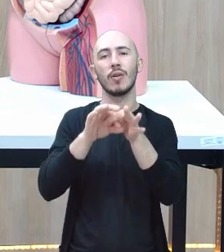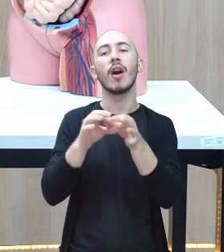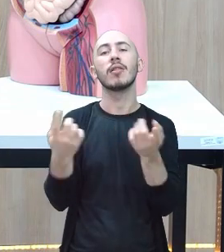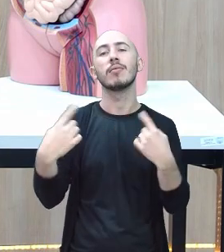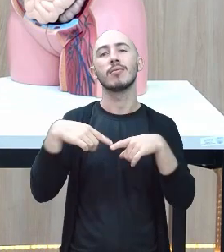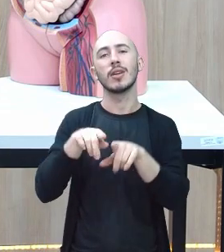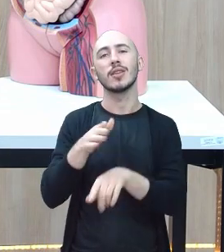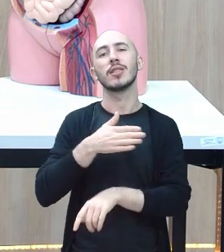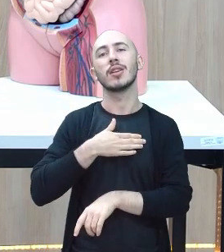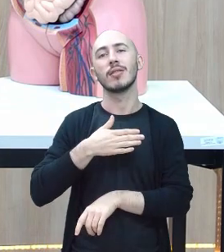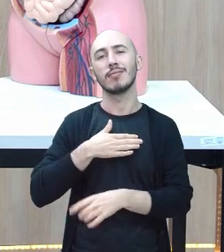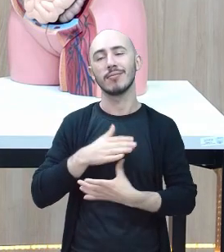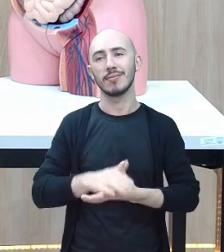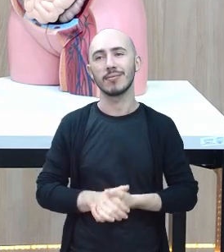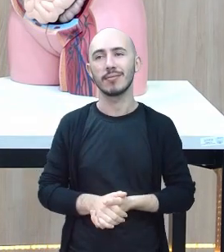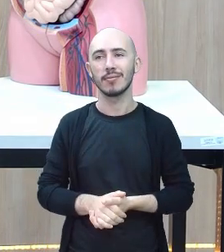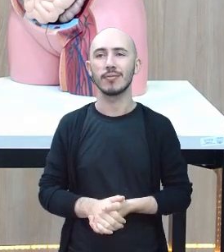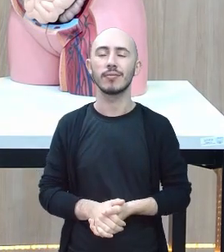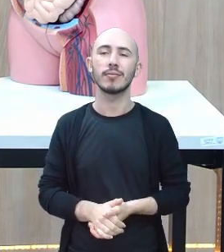esqueçam disso.